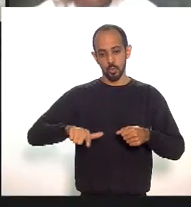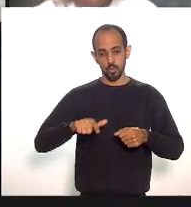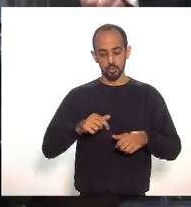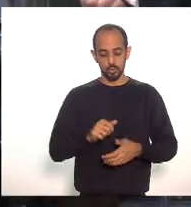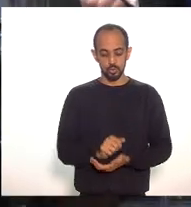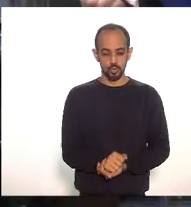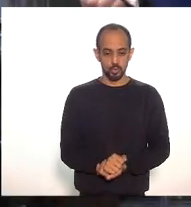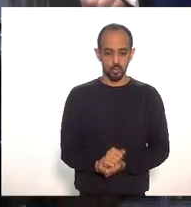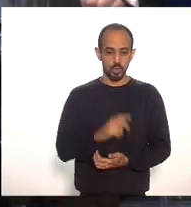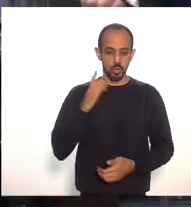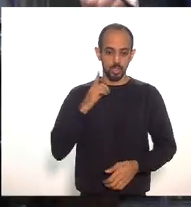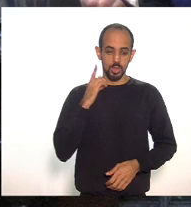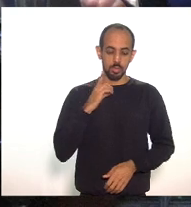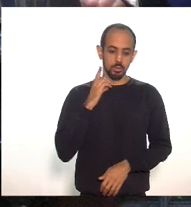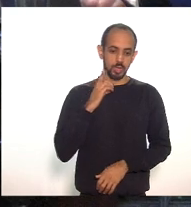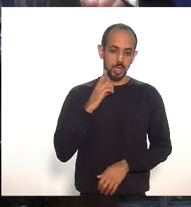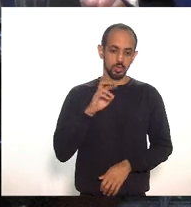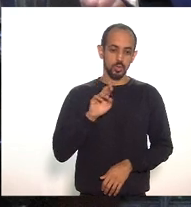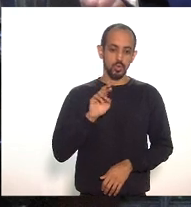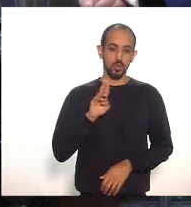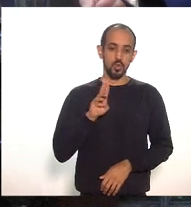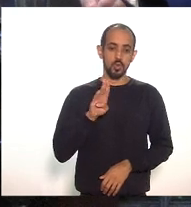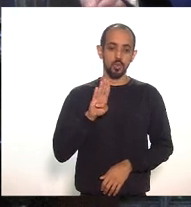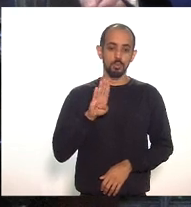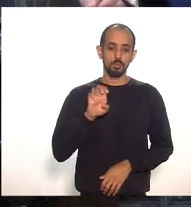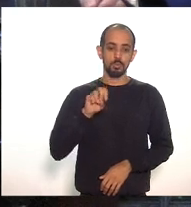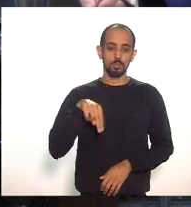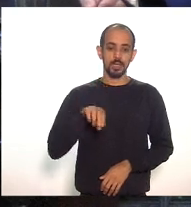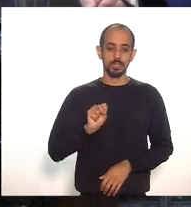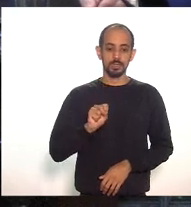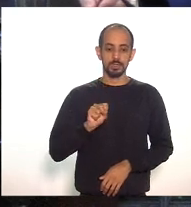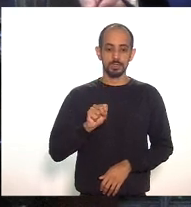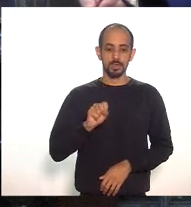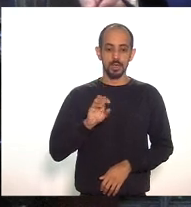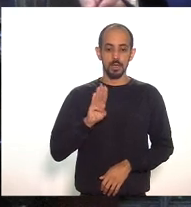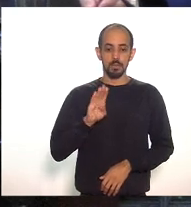Deputado Rubens bomtempo